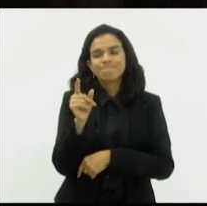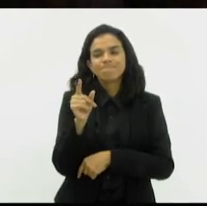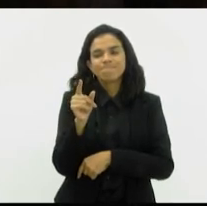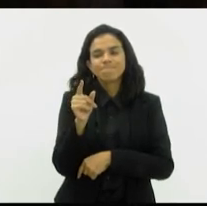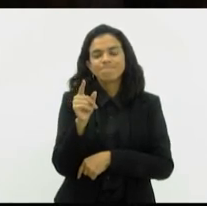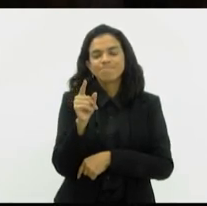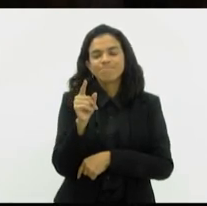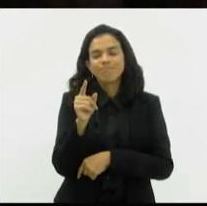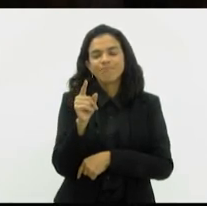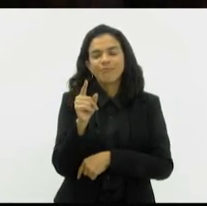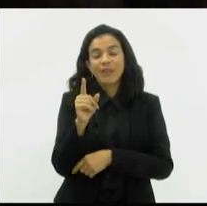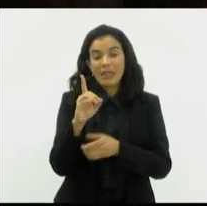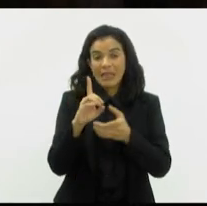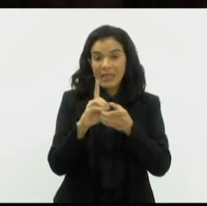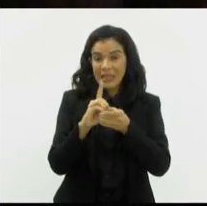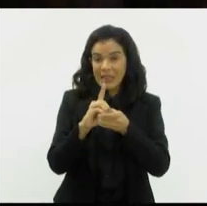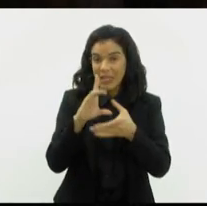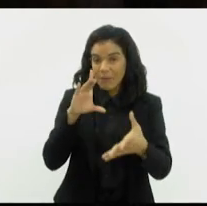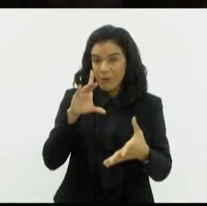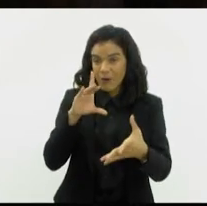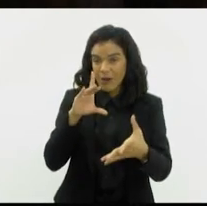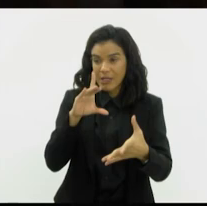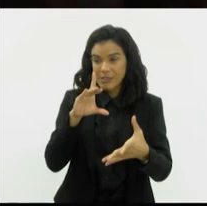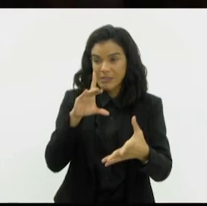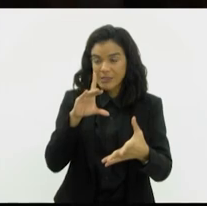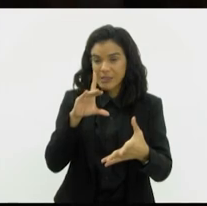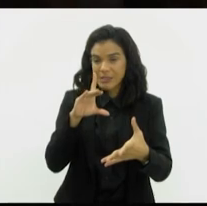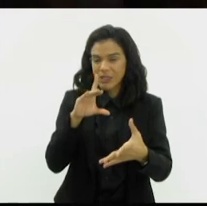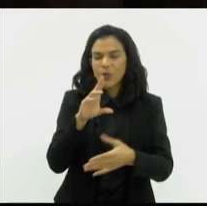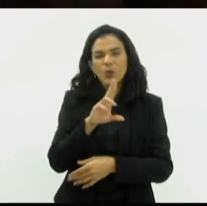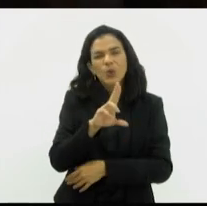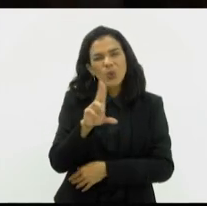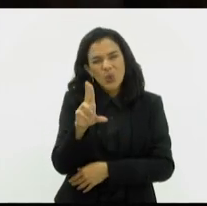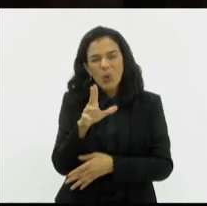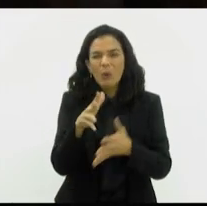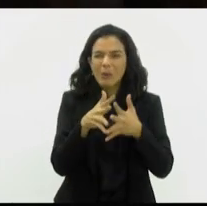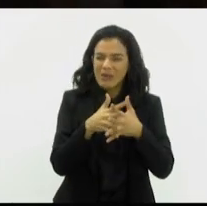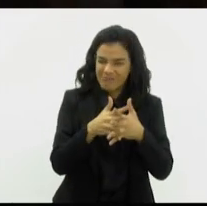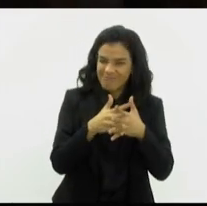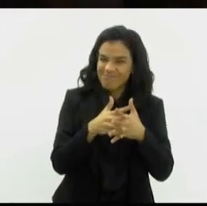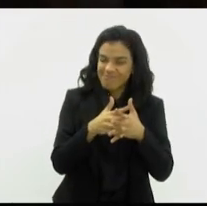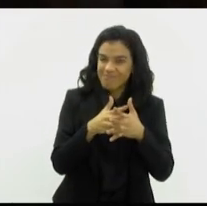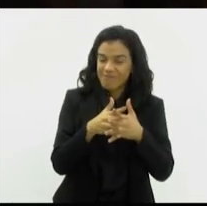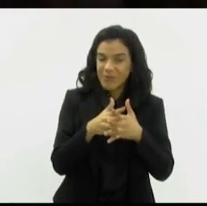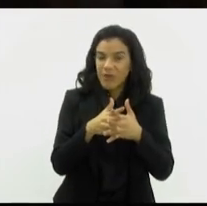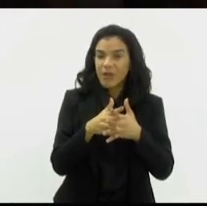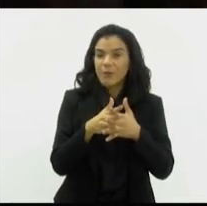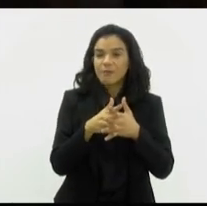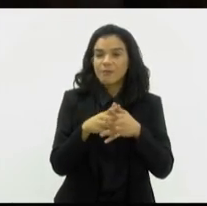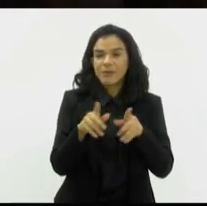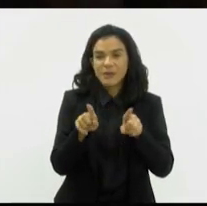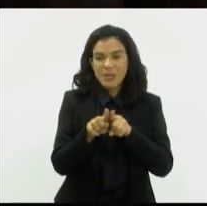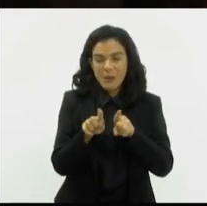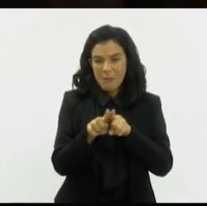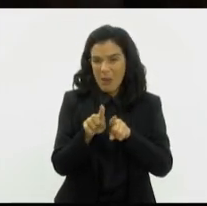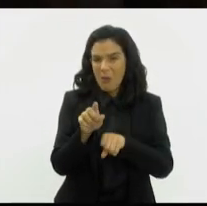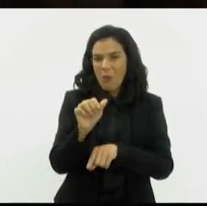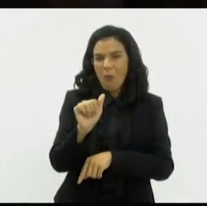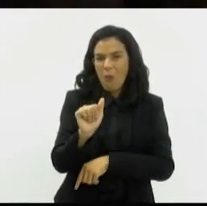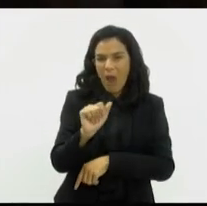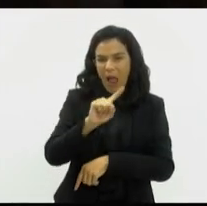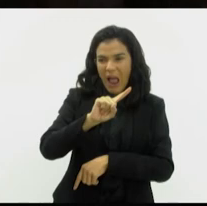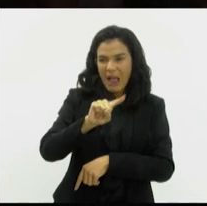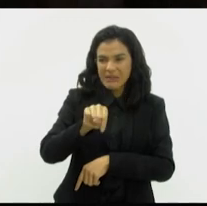não sei o que da democracia. O nome é meio complicado. E colocaram um A craseado aí que não